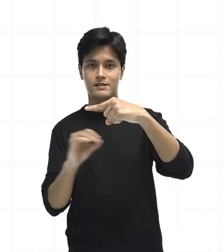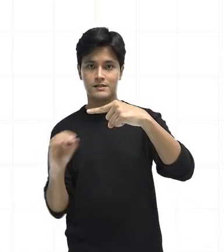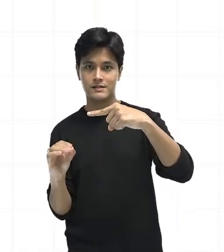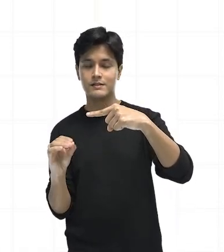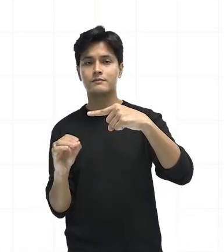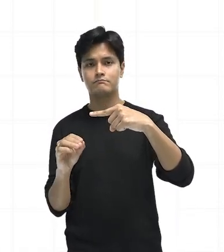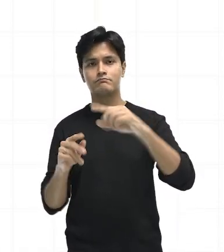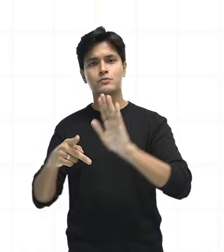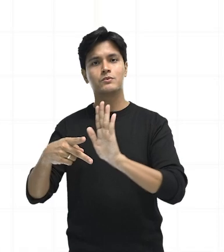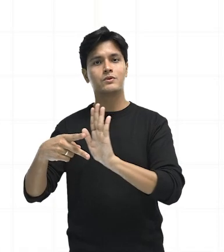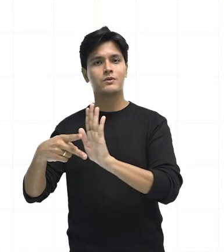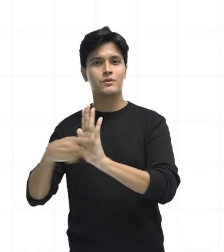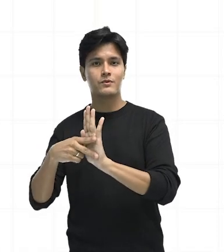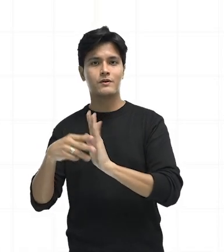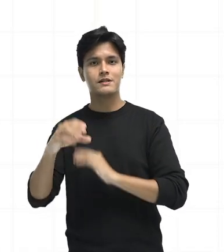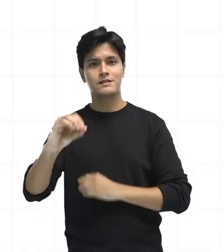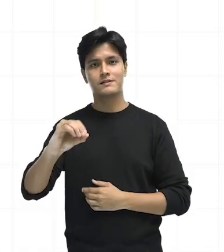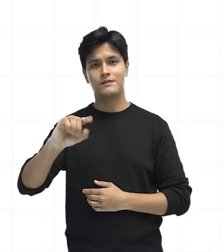resultado dessa divisão será